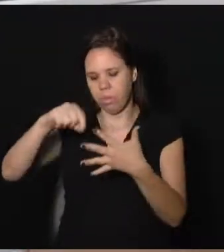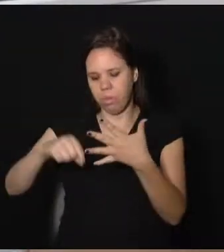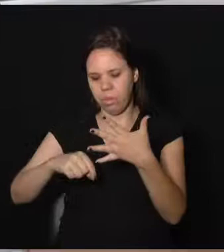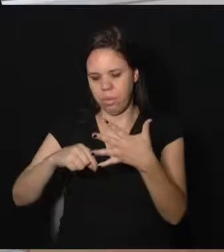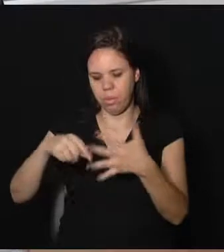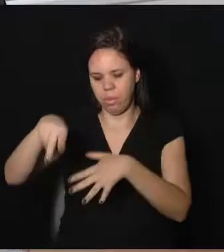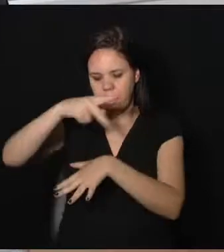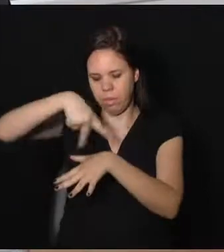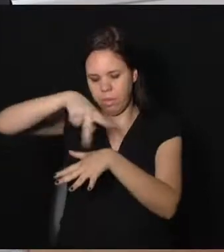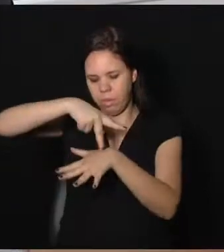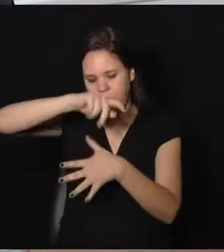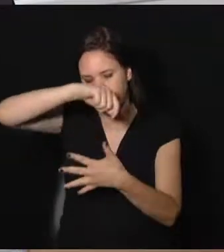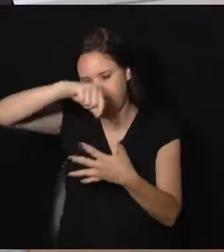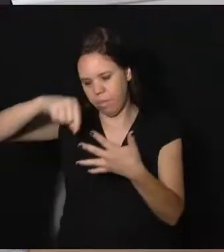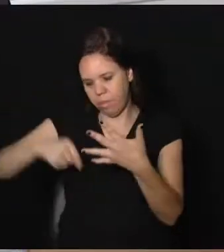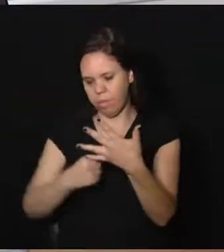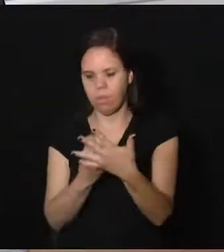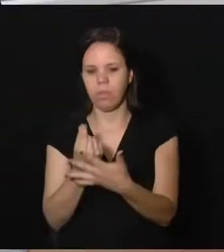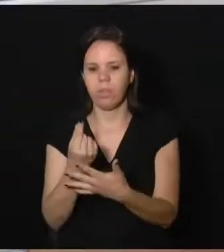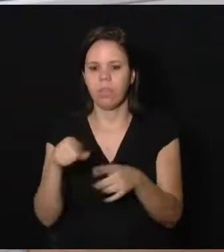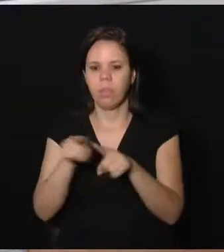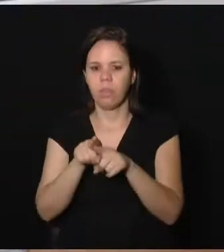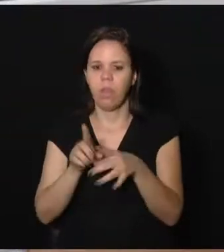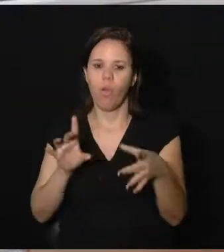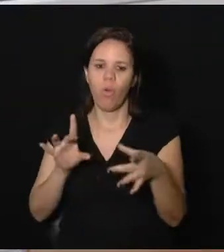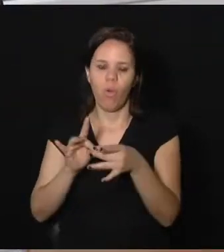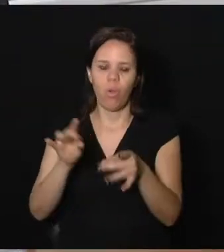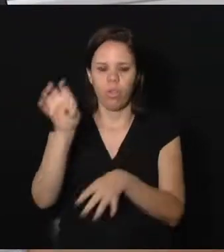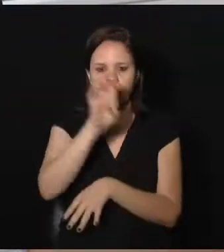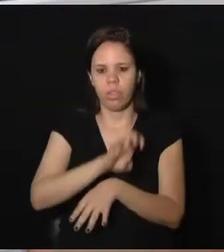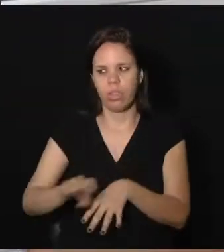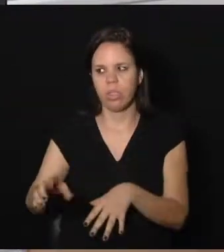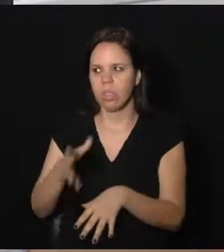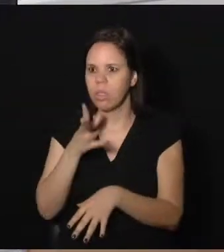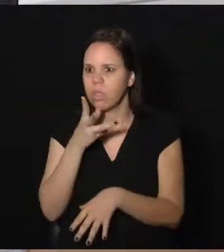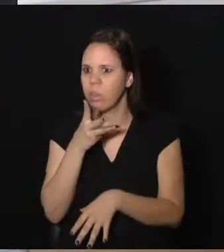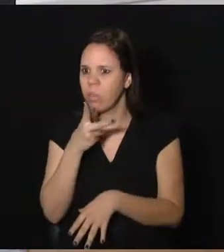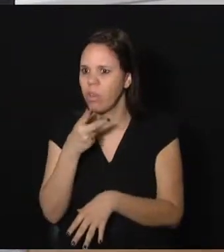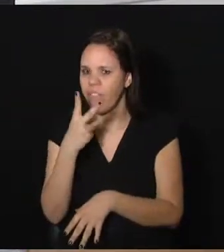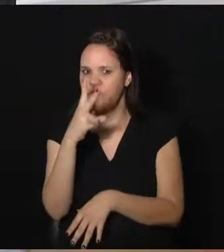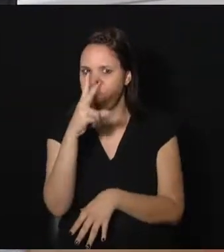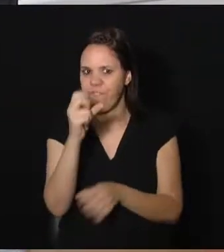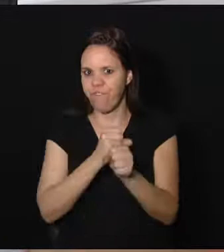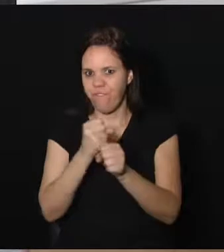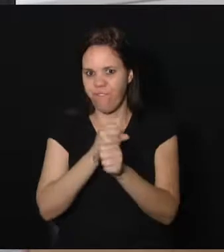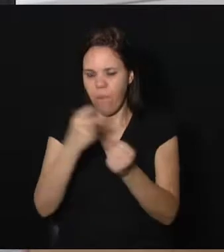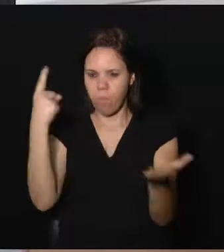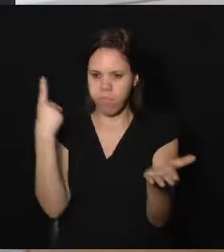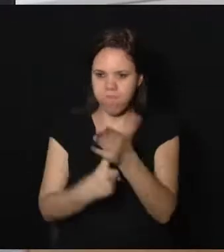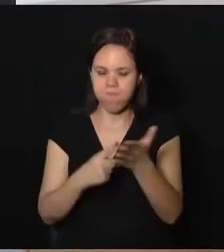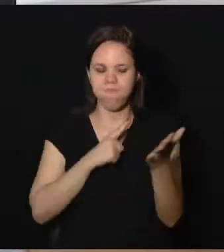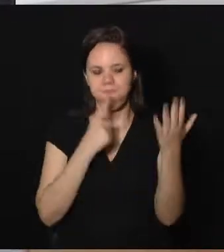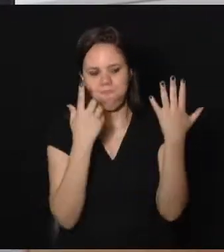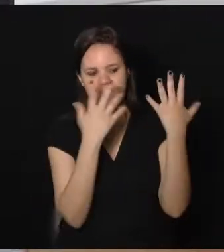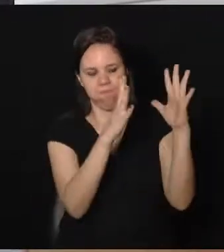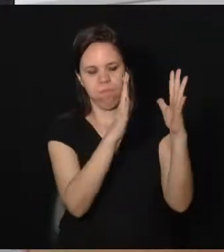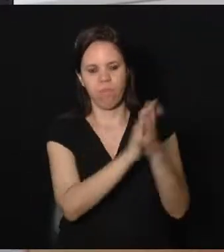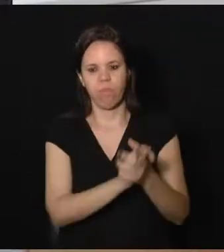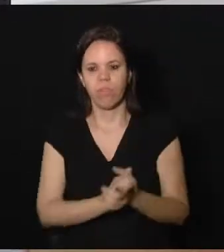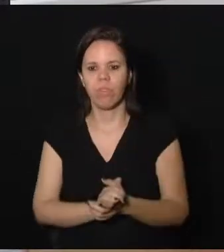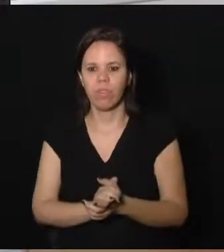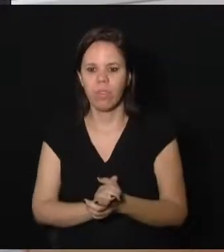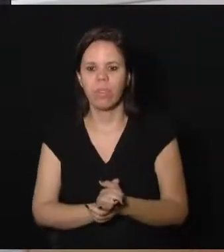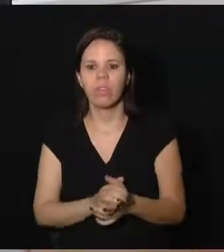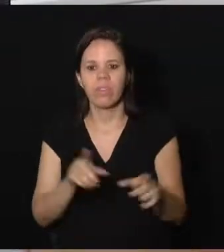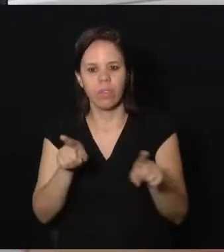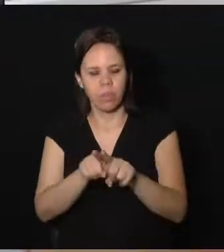muito esperado aí ao longo dos anos. Esse acordo demorou mais de 20 anos para ser celebrado. É claro que ele vai passar